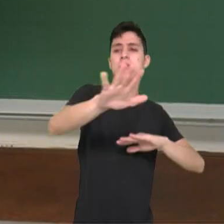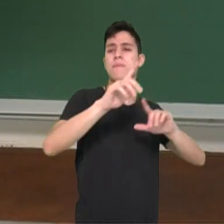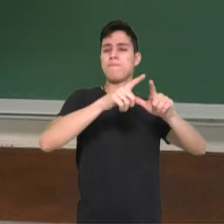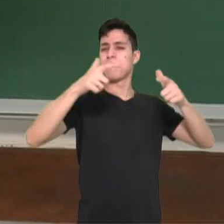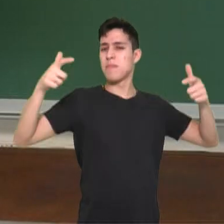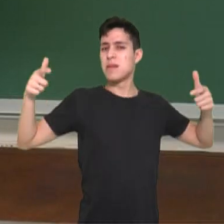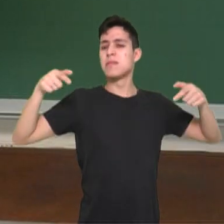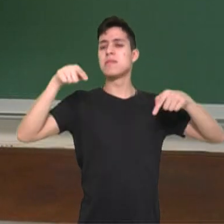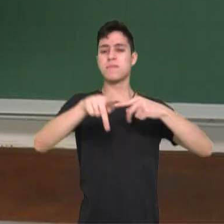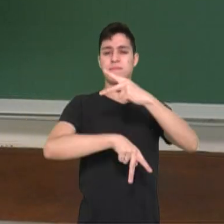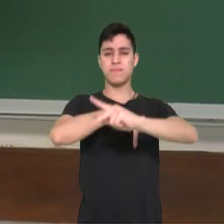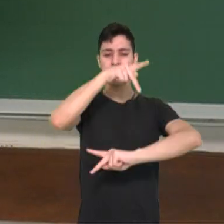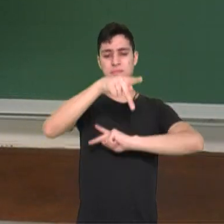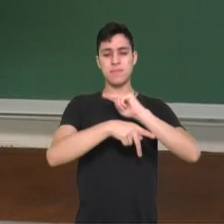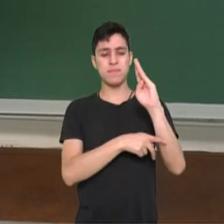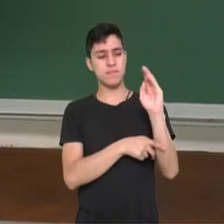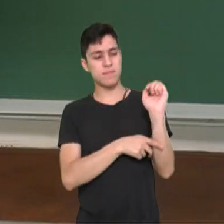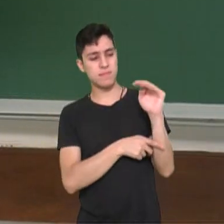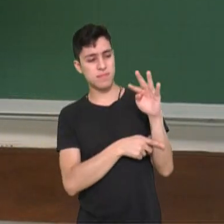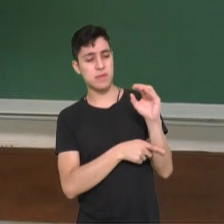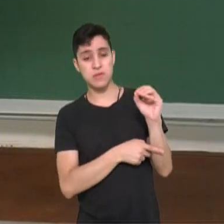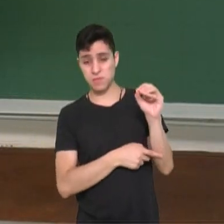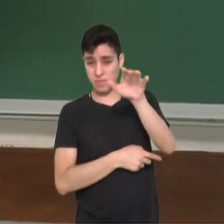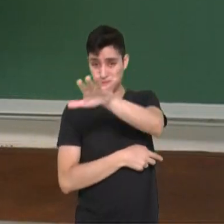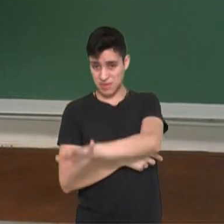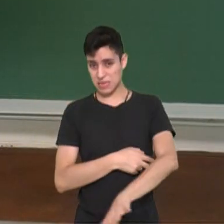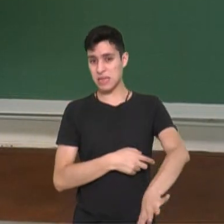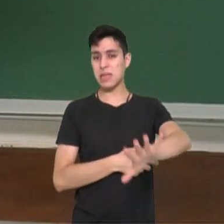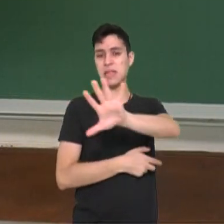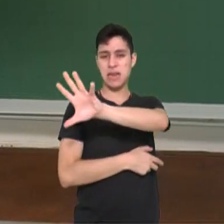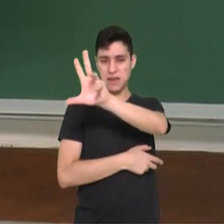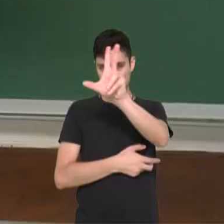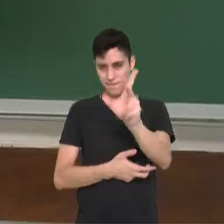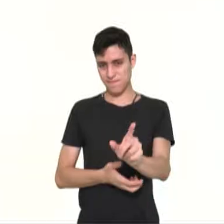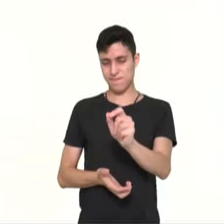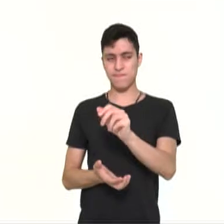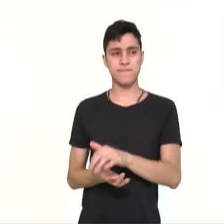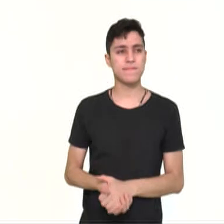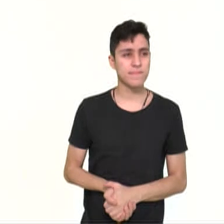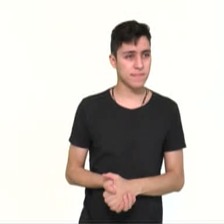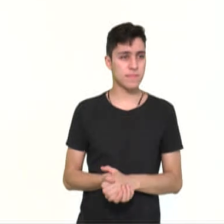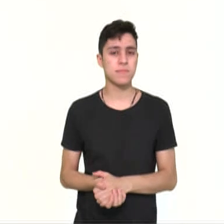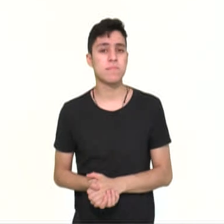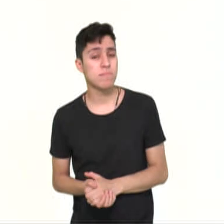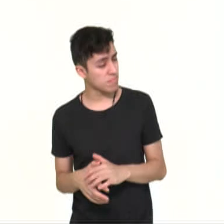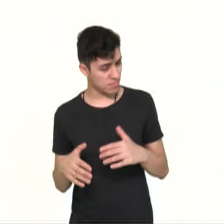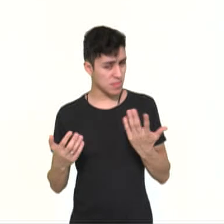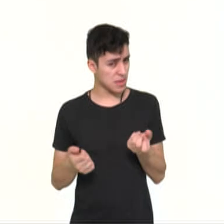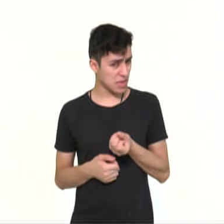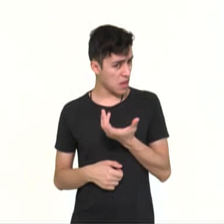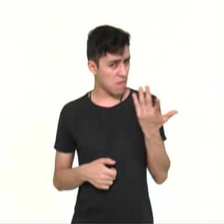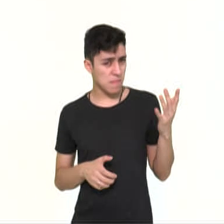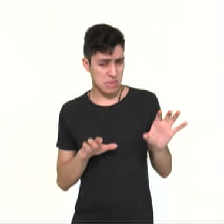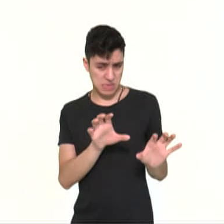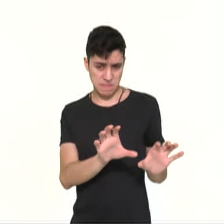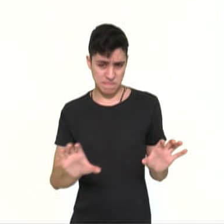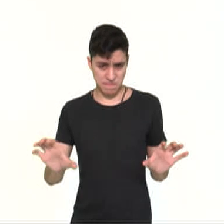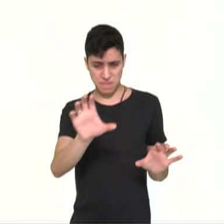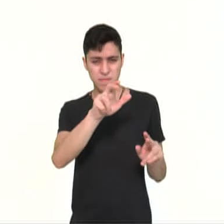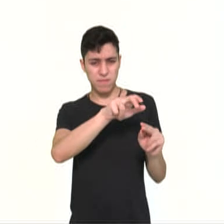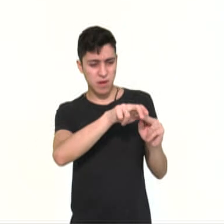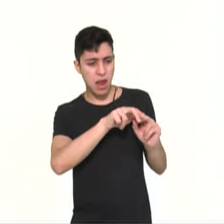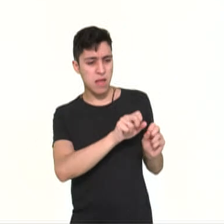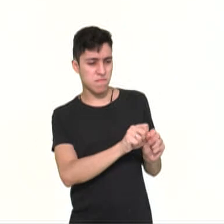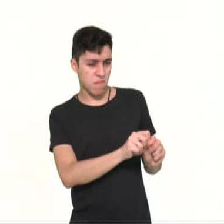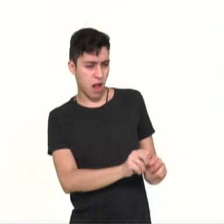expandir esse povo bantu por várias regiões do continente africano. Em algumas regiões, esses bantus, ao longo dessa expansão,